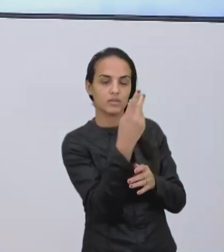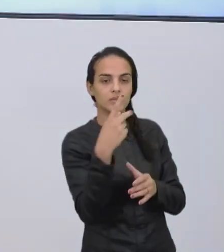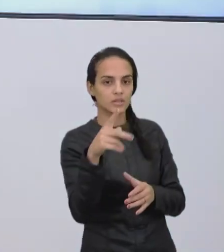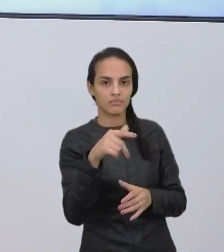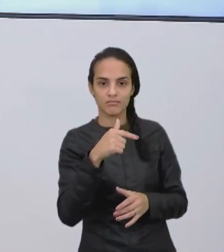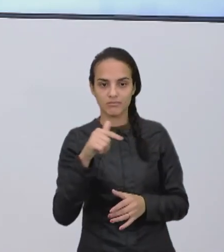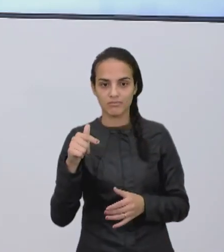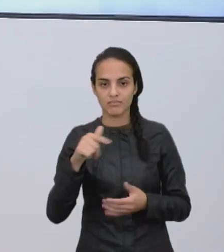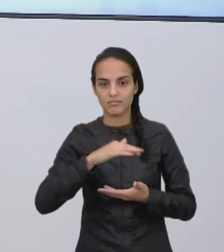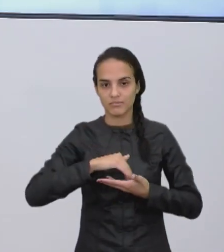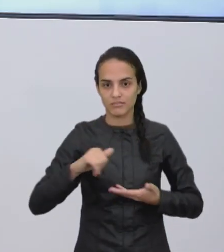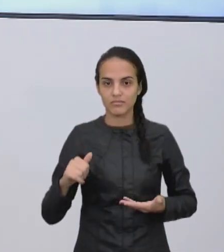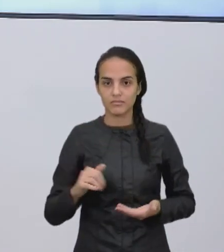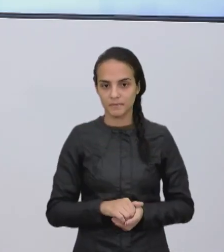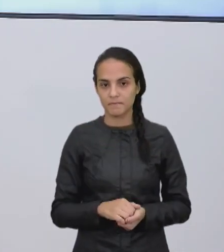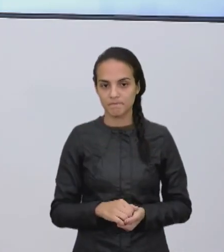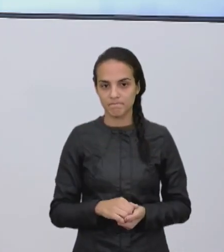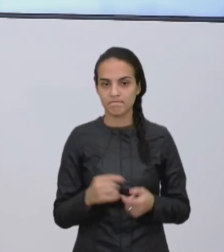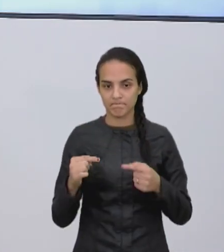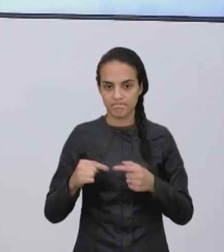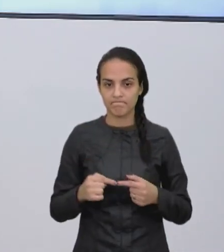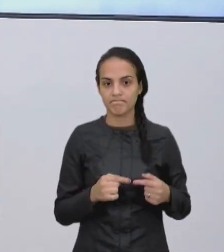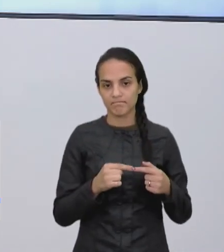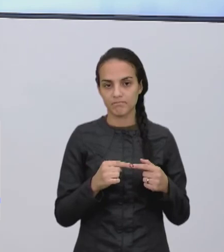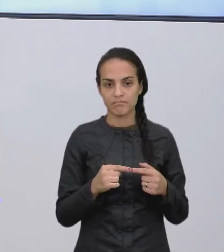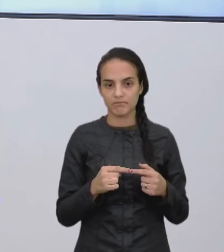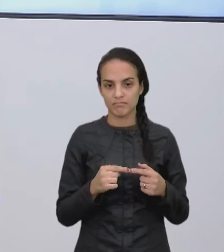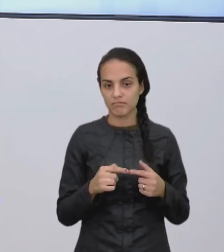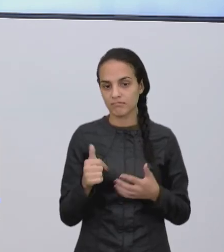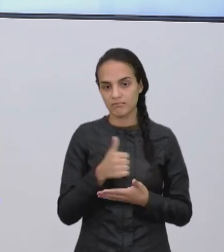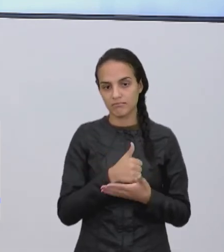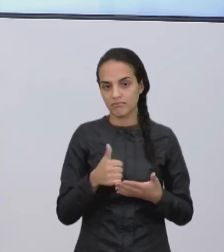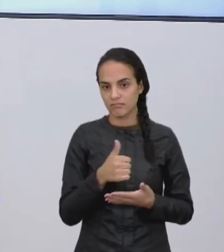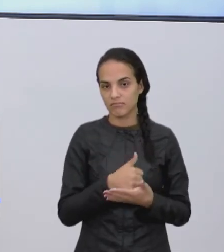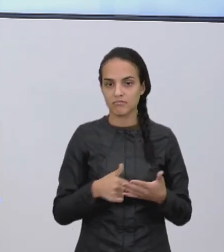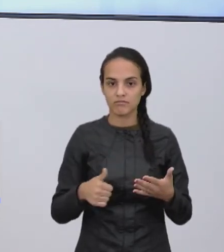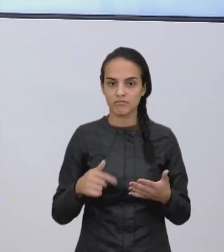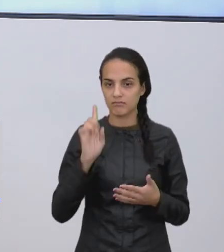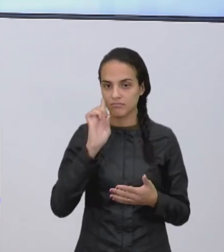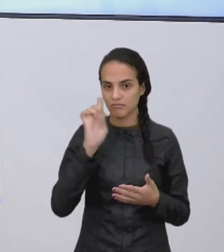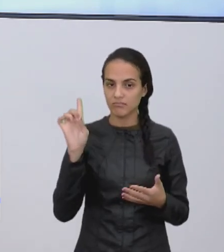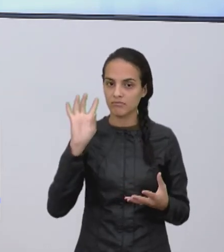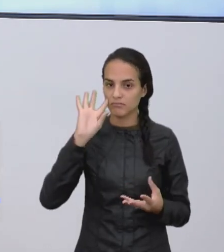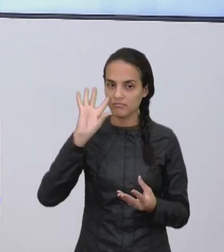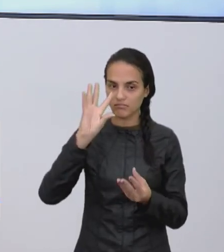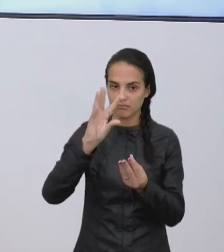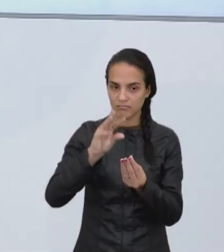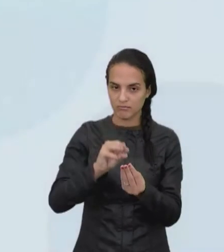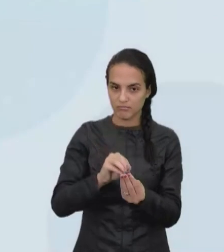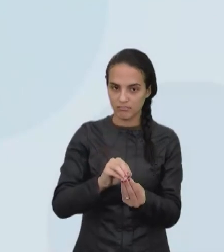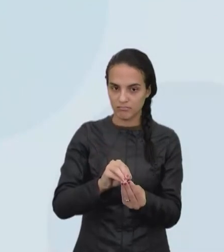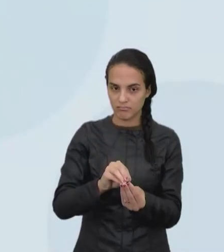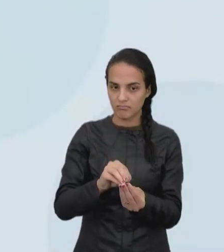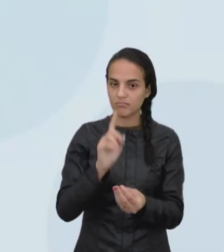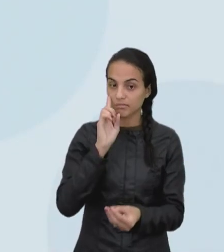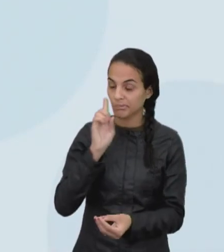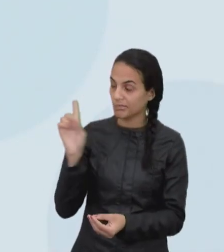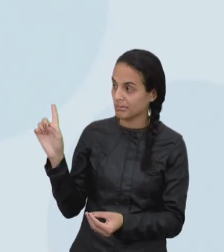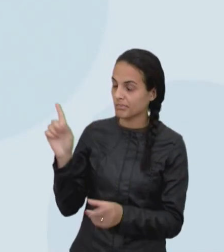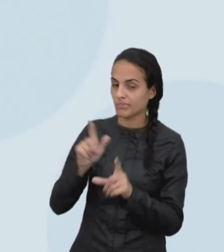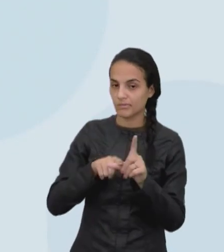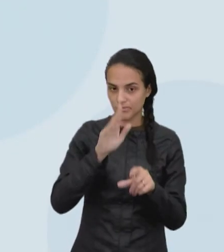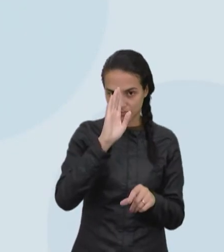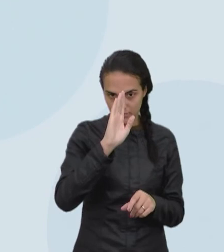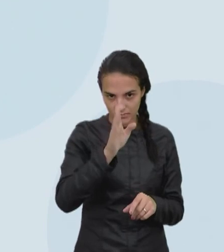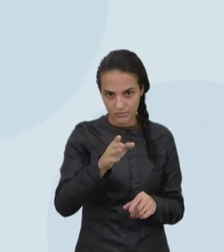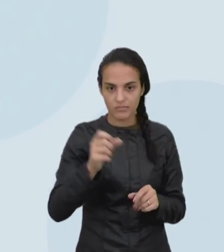retirada, tá certo? Essa é a combinação. Então, basicamente, tá aí para vocês o resumo do que eu acabei de dizer, ó. Repare que a fonte primária